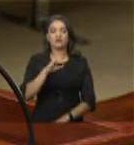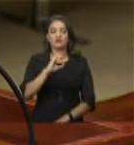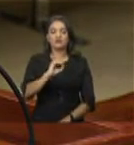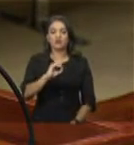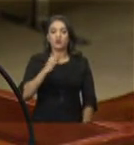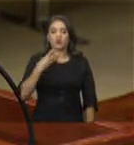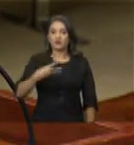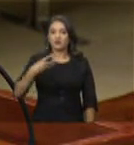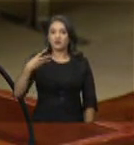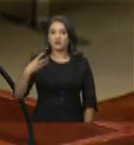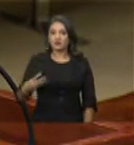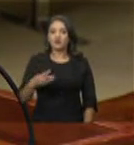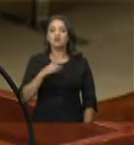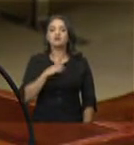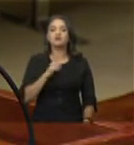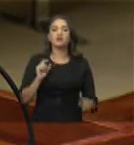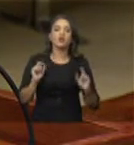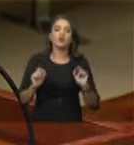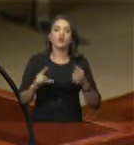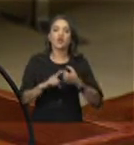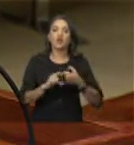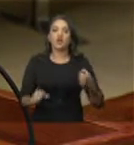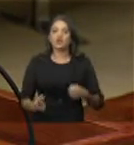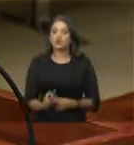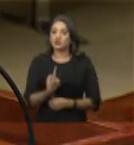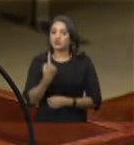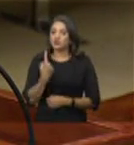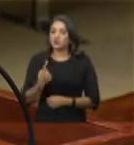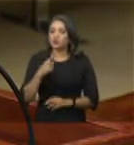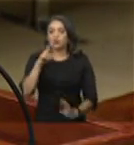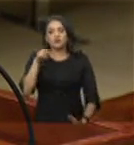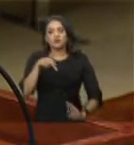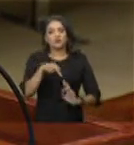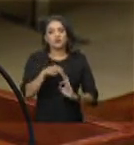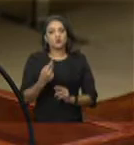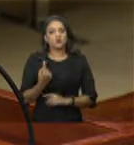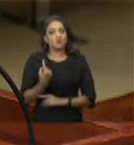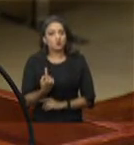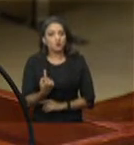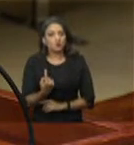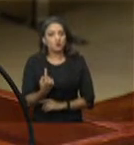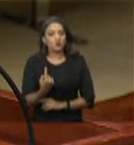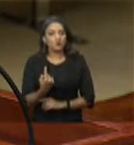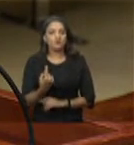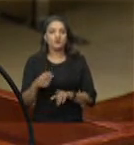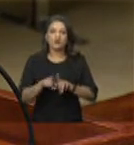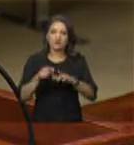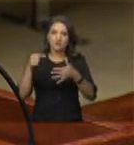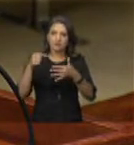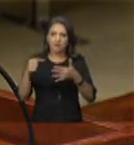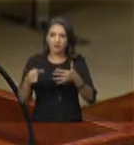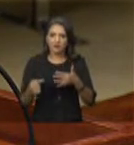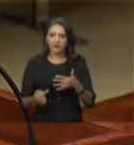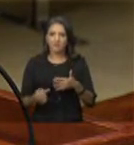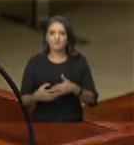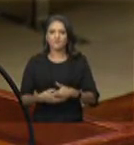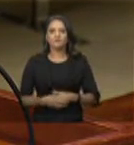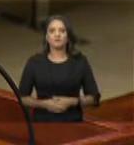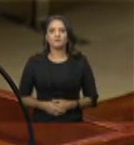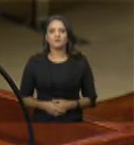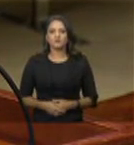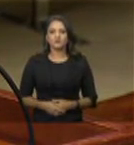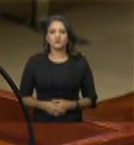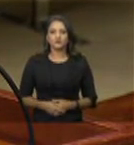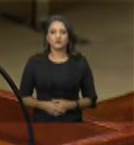instituiu em seu artigo primeiro inciso 1 e itens do mesmo